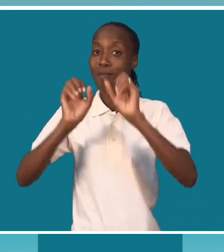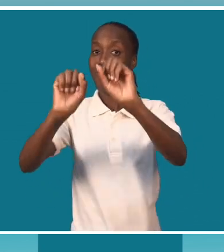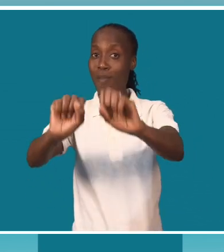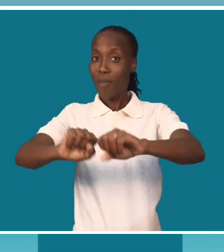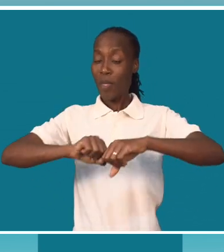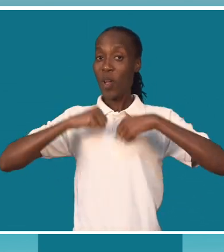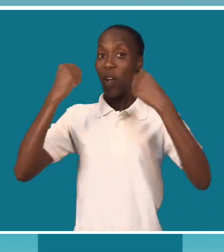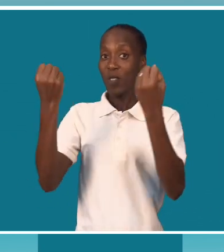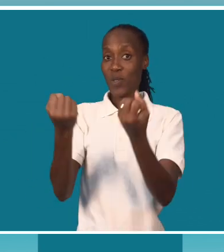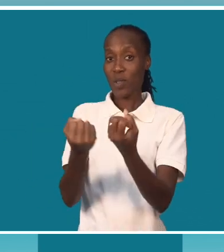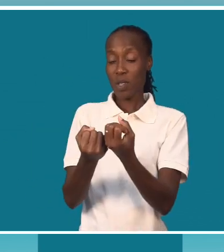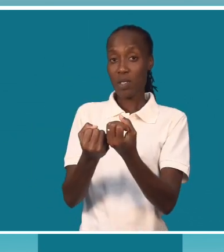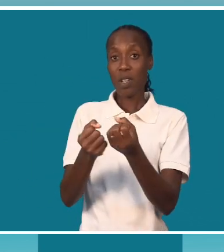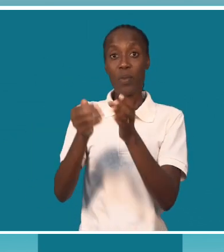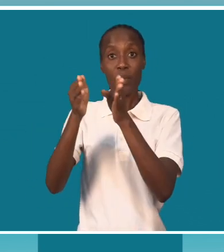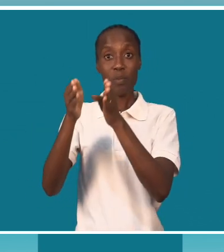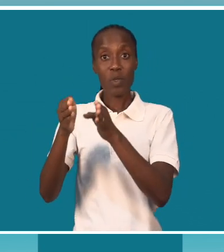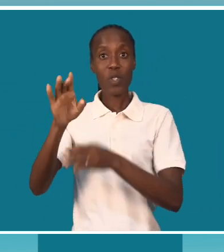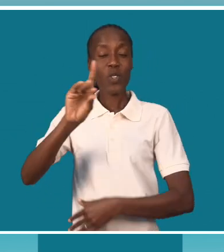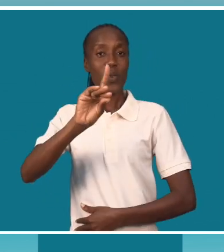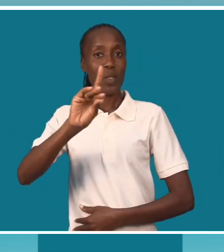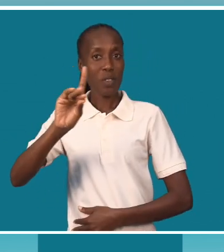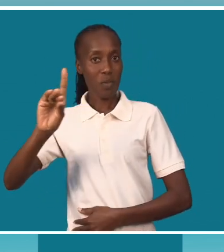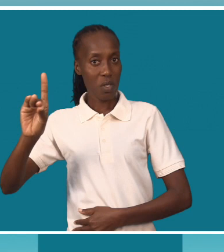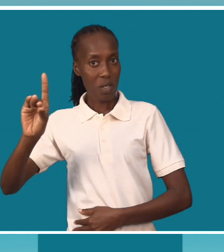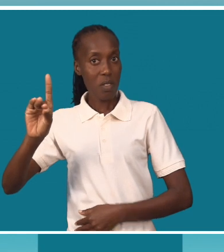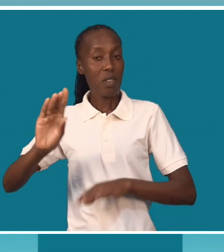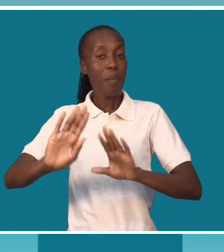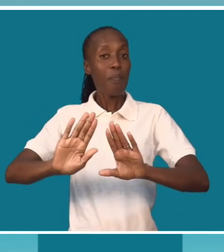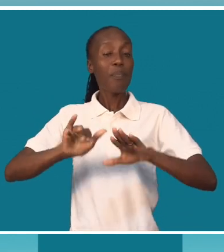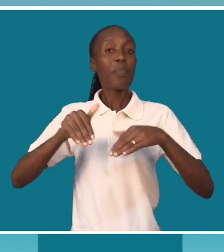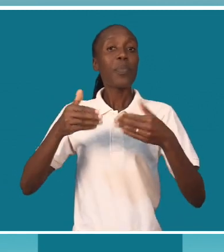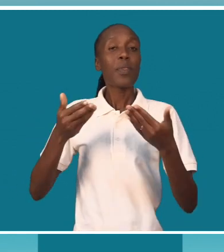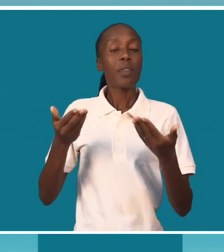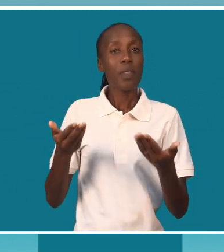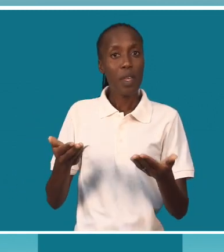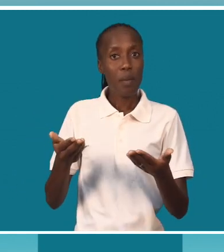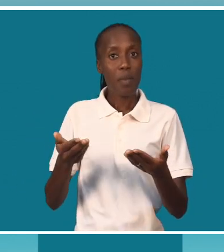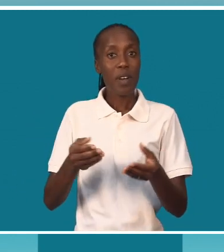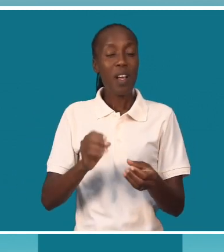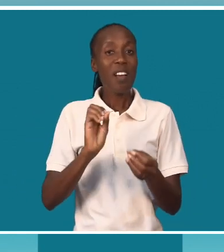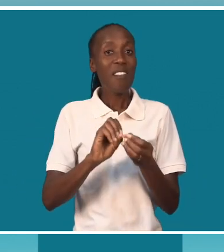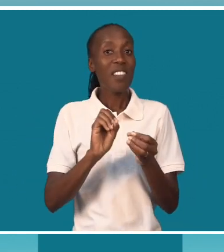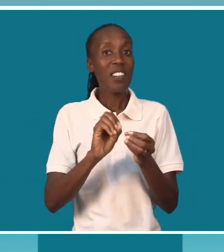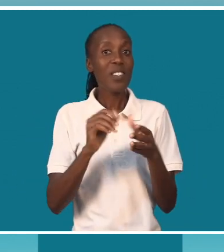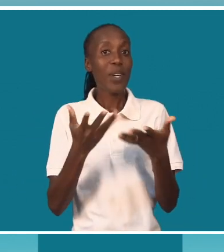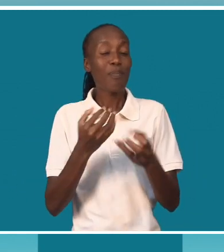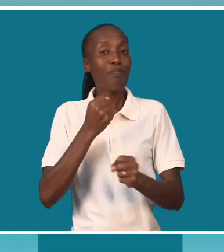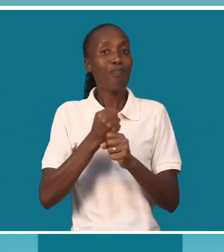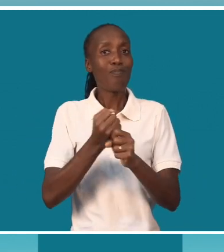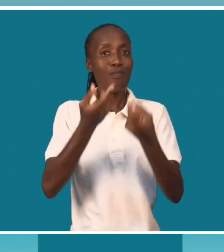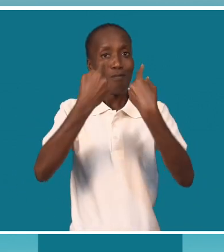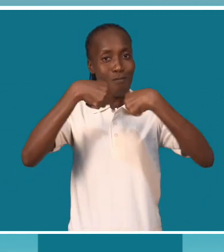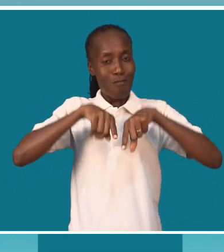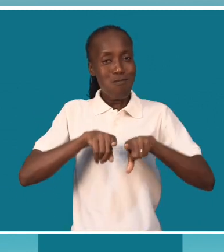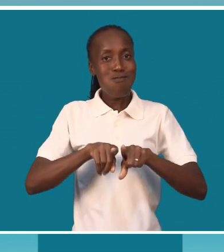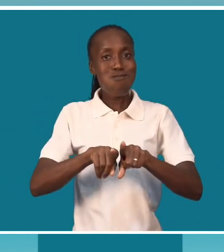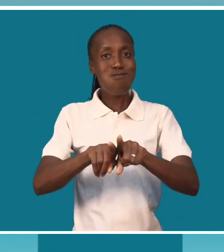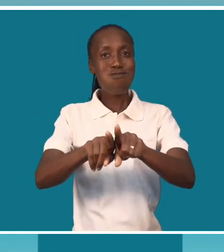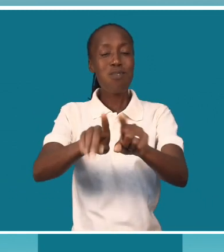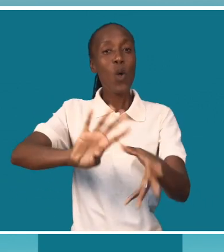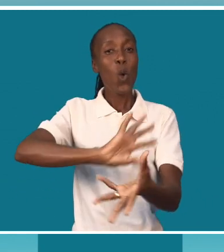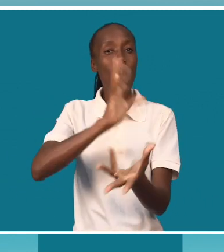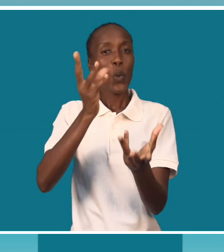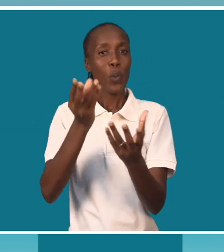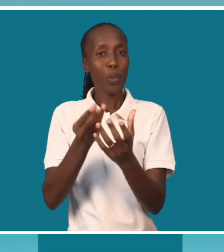associações de pessoas com deficiência que é para fazermos um alinhamento em todas as coisas que nós